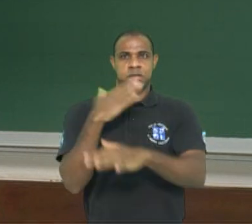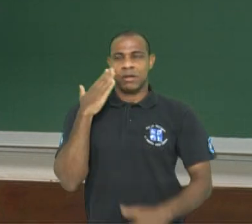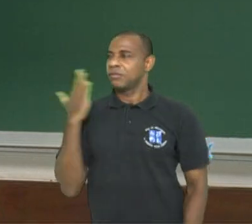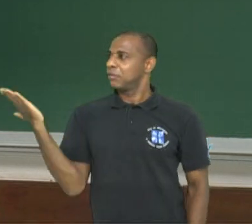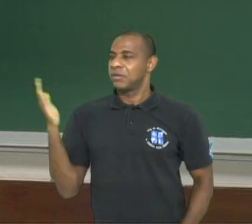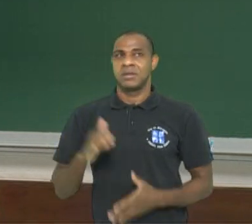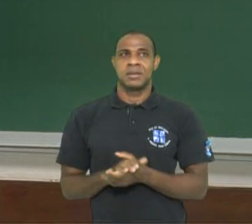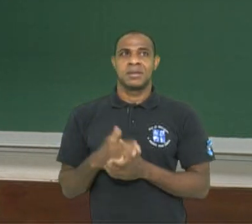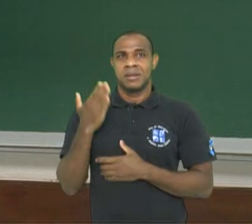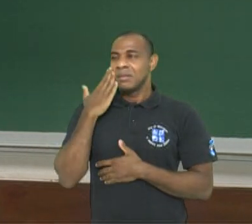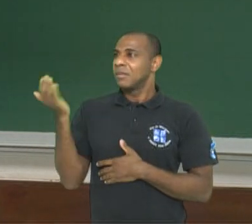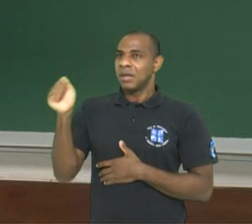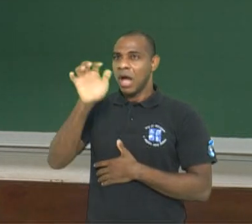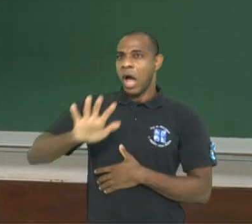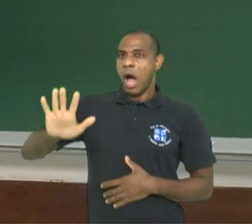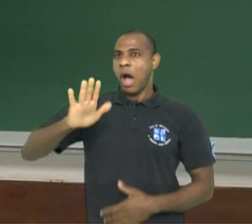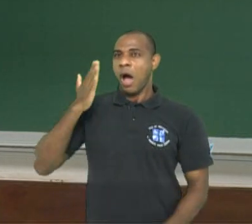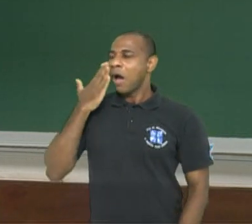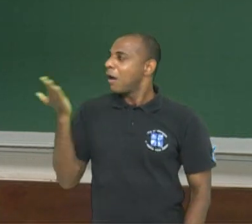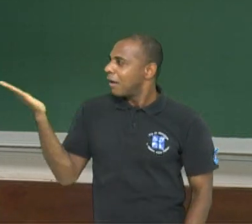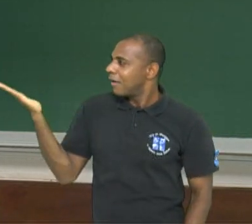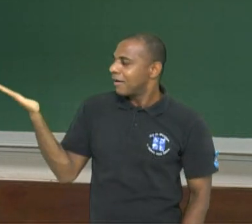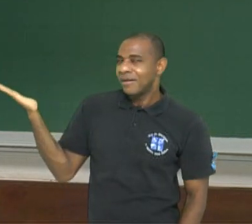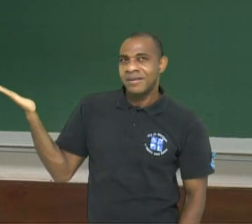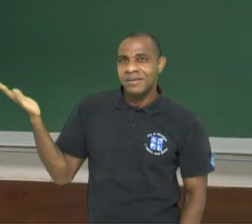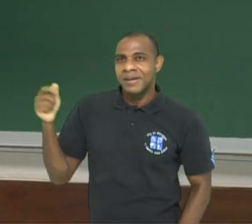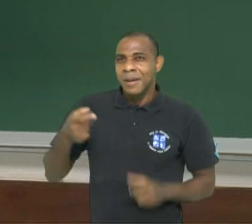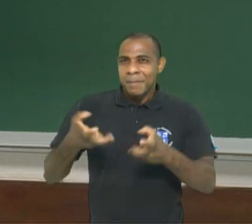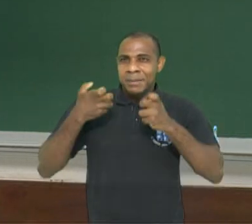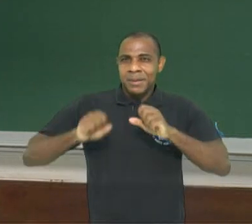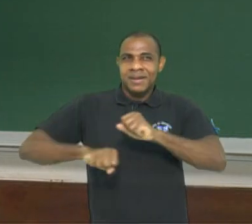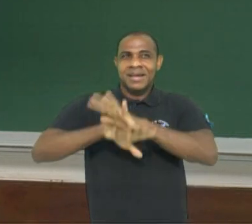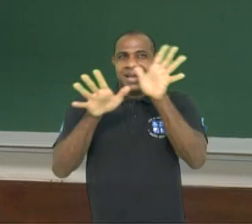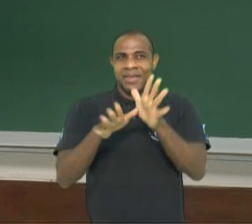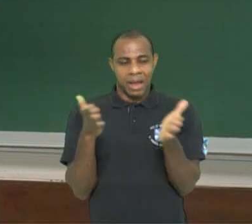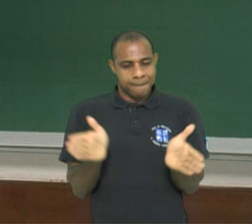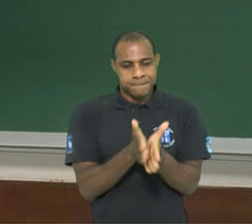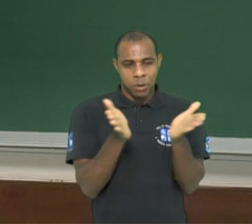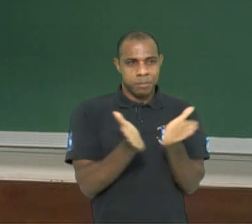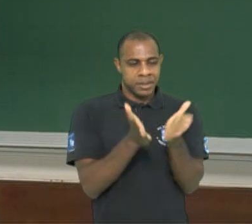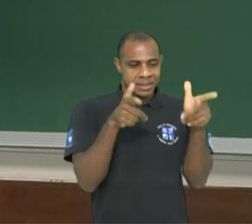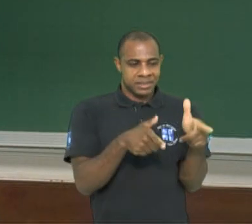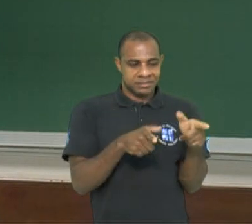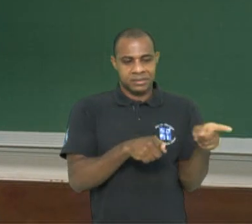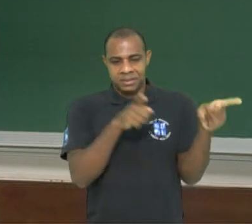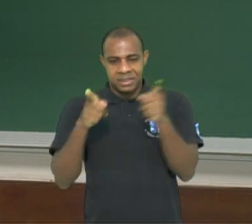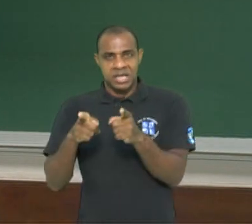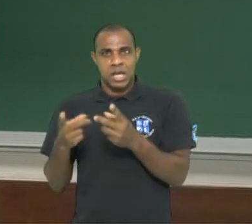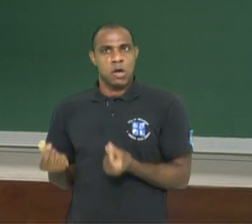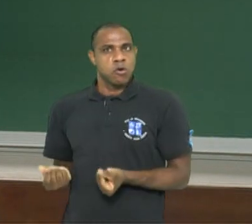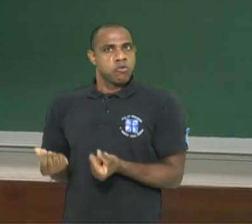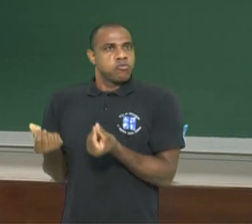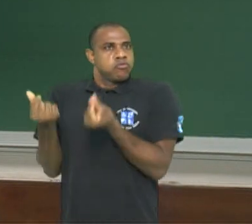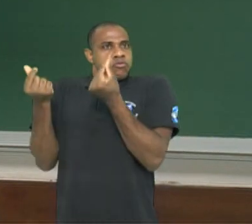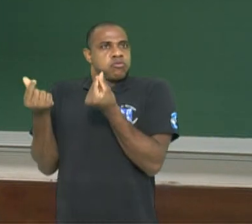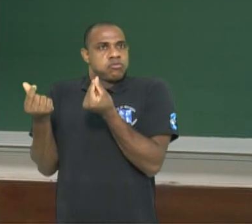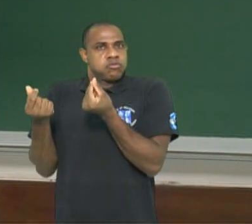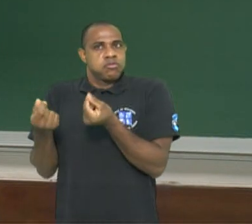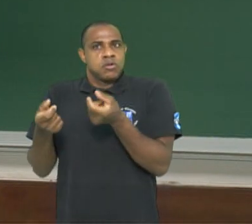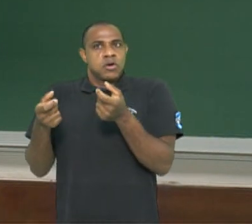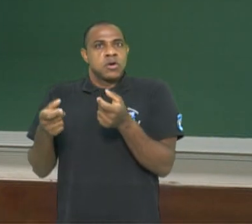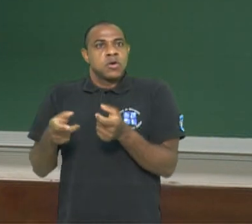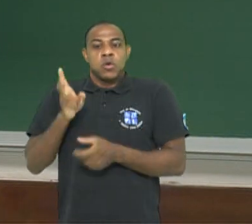Quando a gente olha para essa imagem, percebemos claramente a pobreza e a riqueza habitando o mesmo